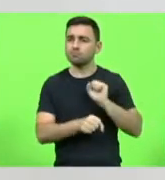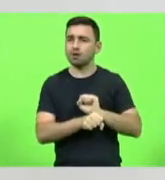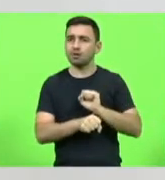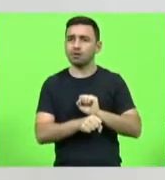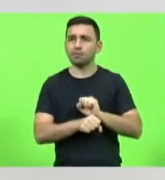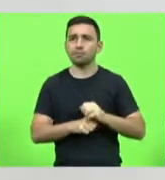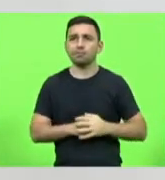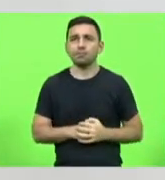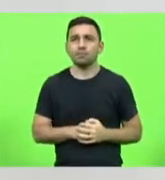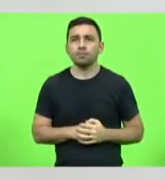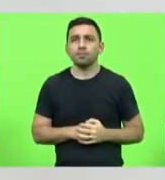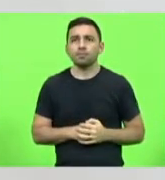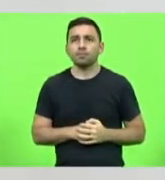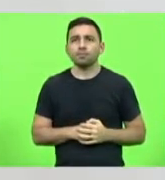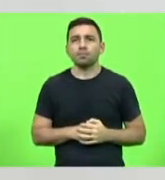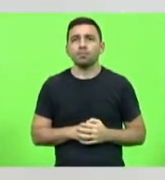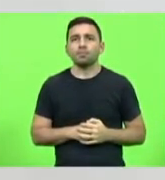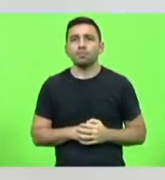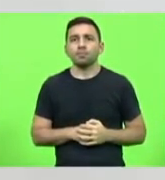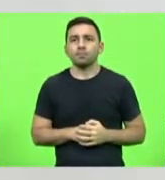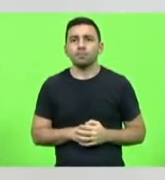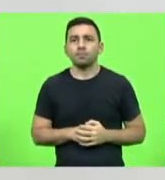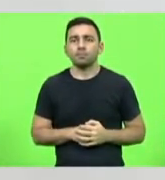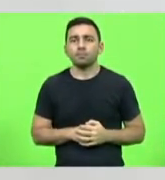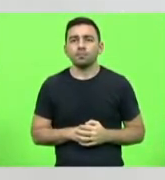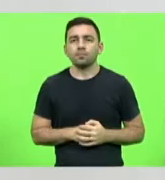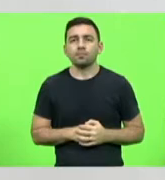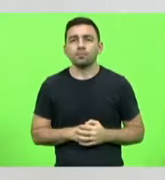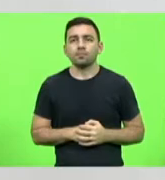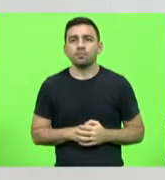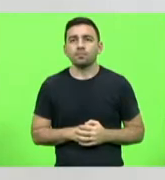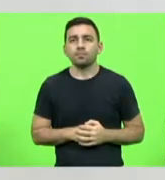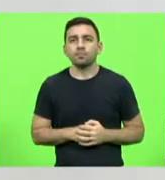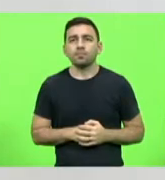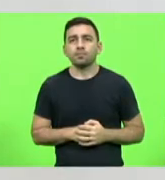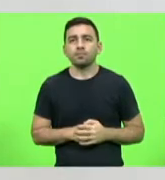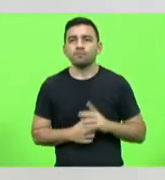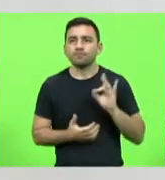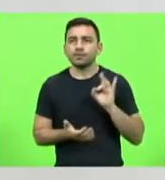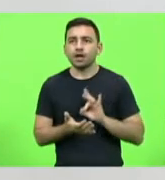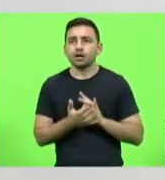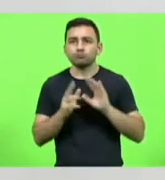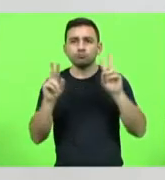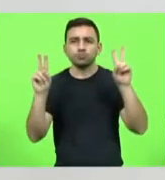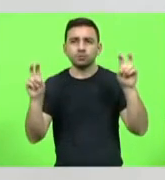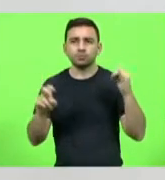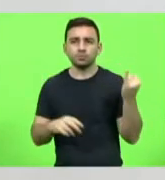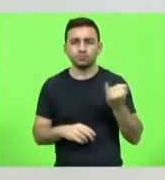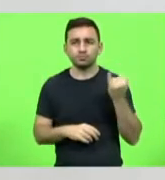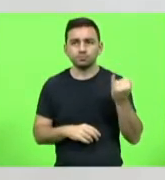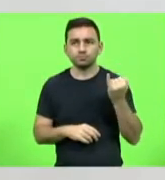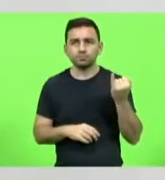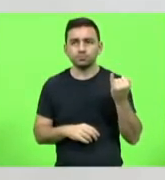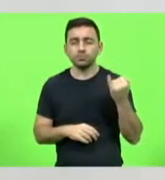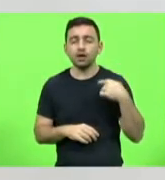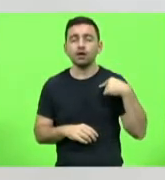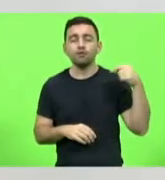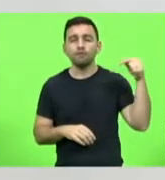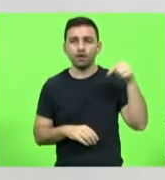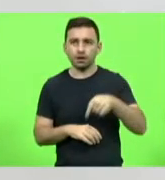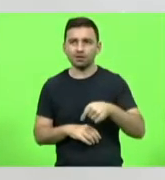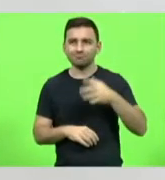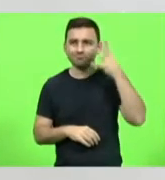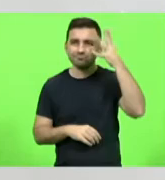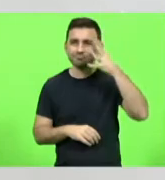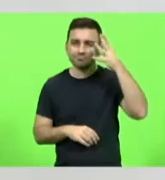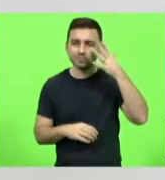Obrigado. Não, na verdade, esse é um assunto muito importante, mas o tema que realmente me trouxe à tribuna é para